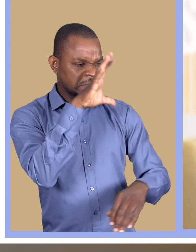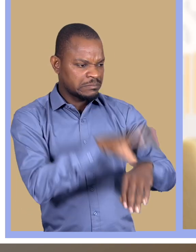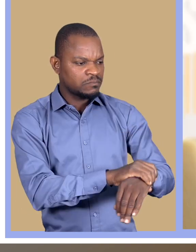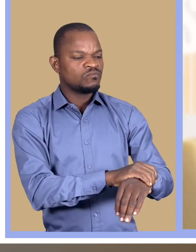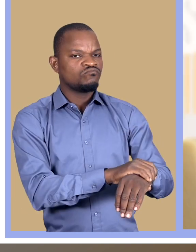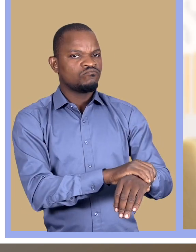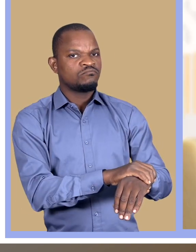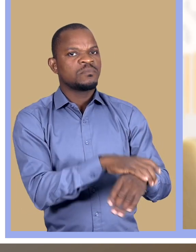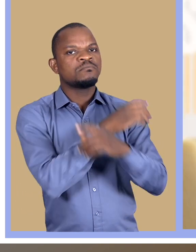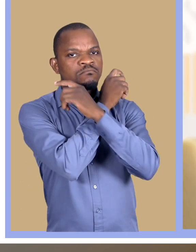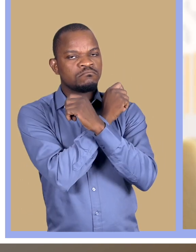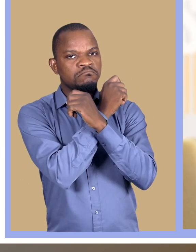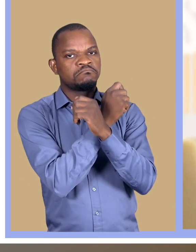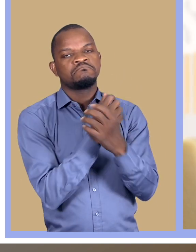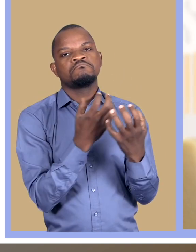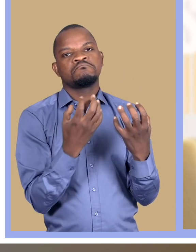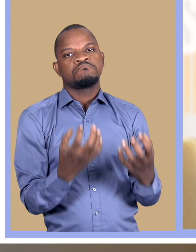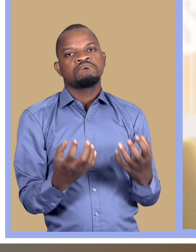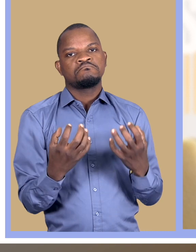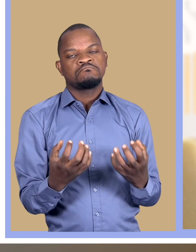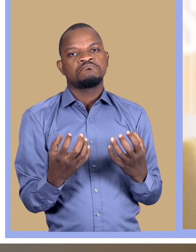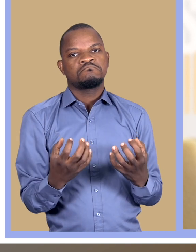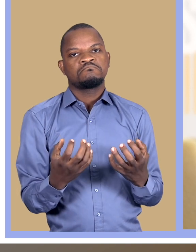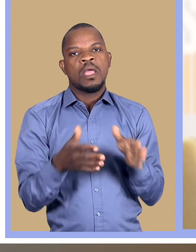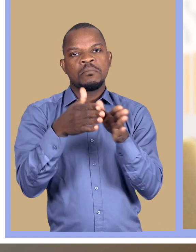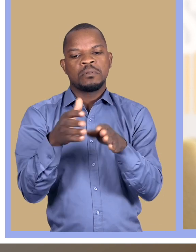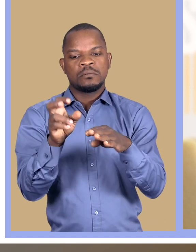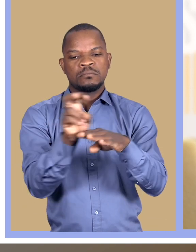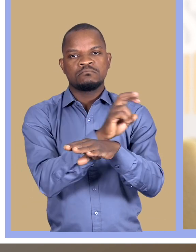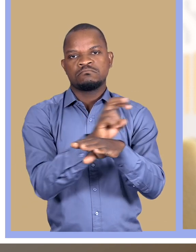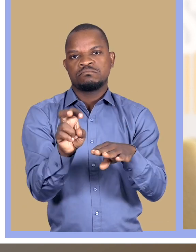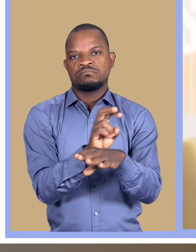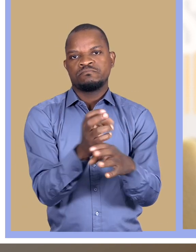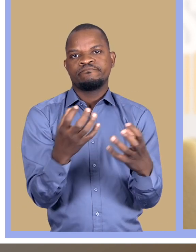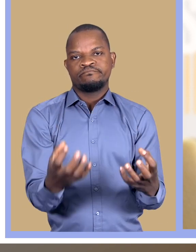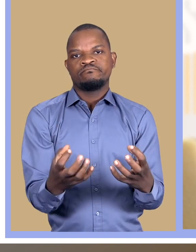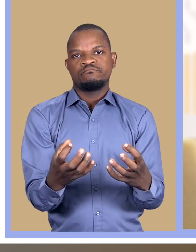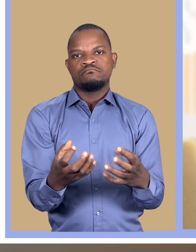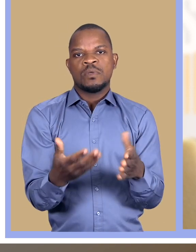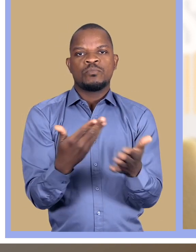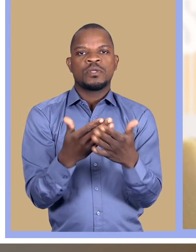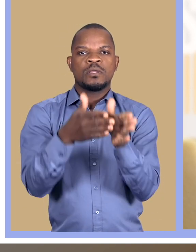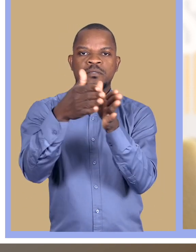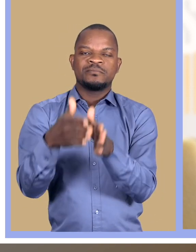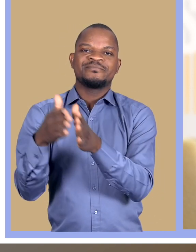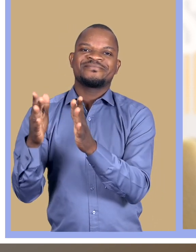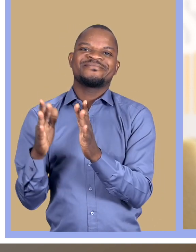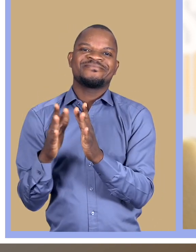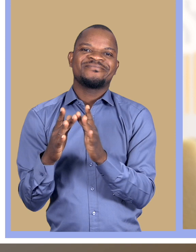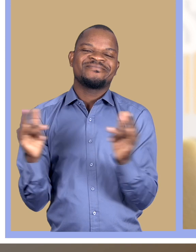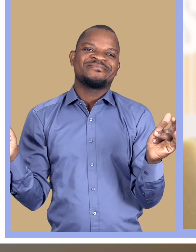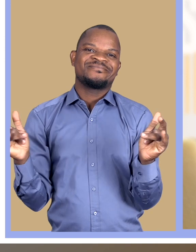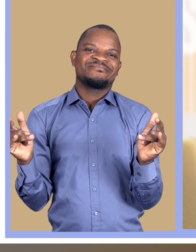multar, vou te penalizar. Não há esta fiscalização e controle. Logo, o cidadão está muito à vontade para não